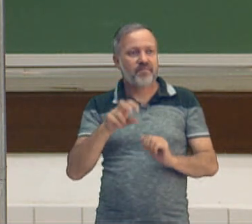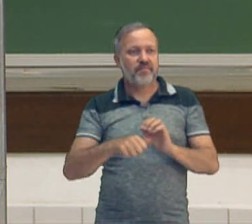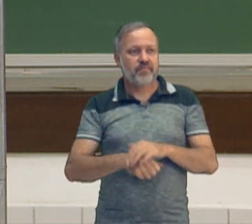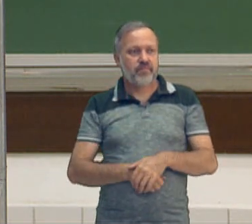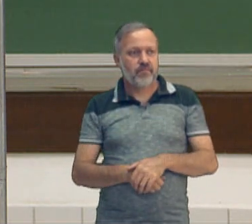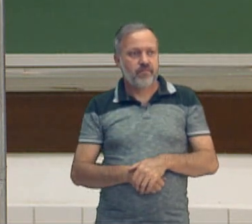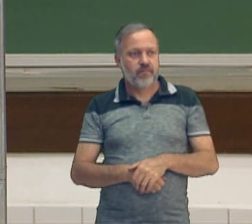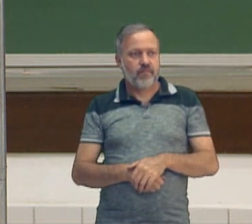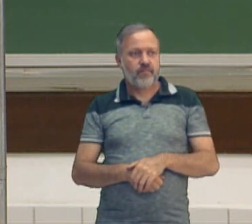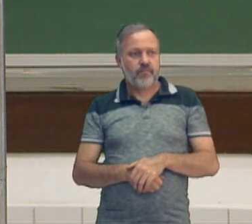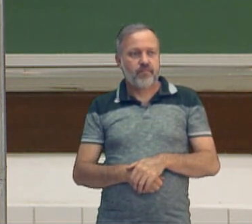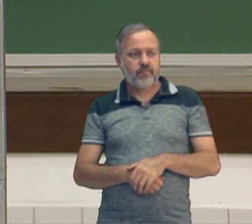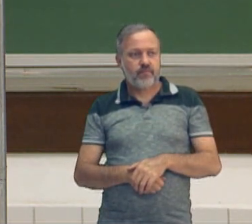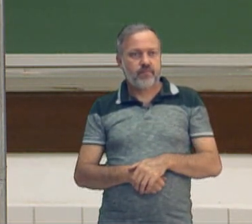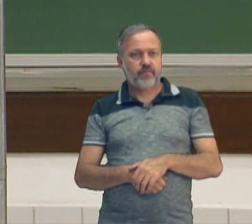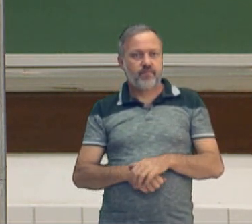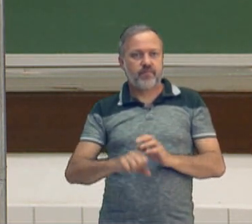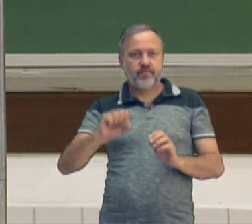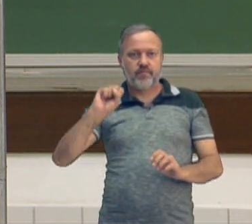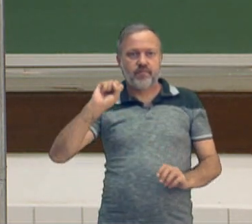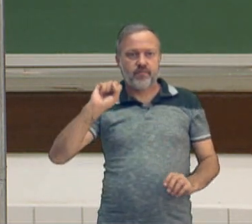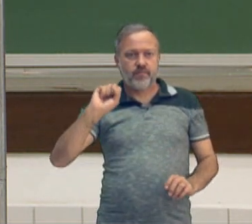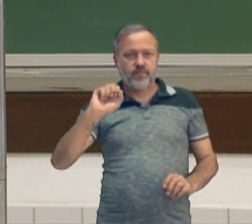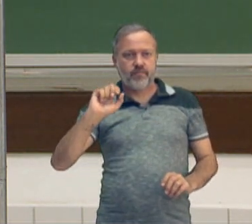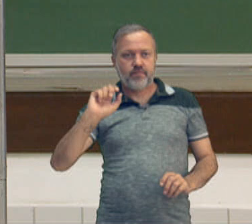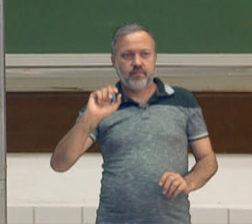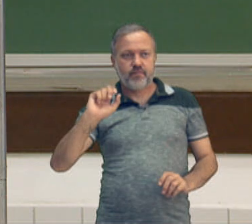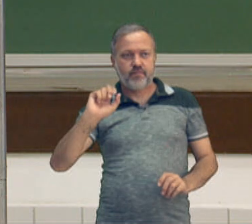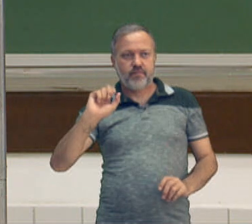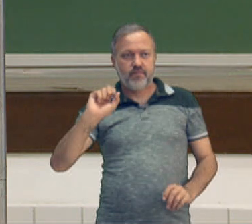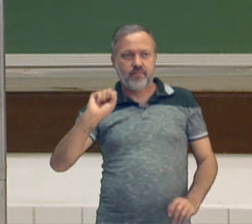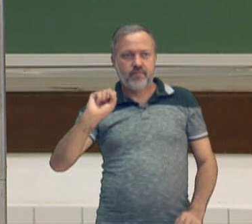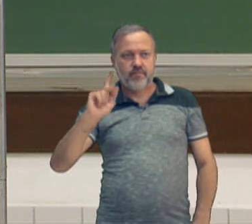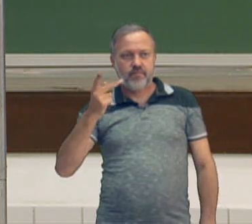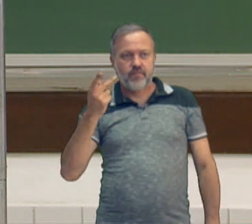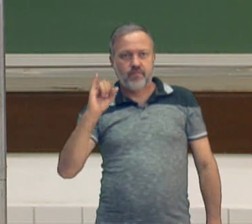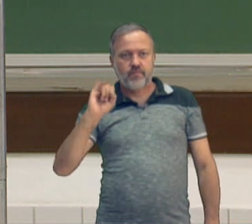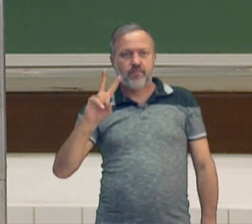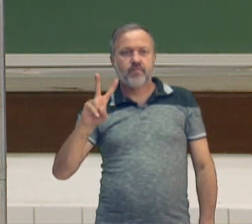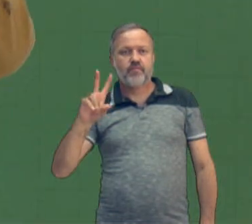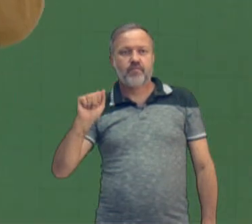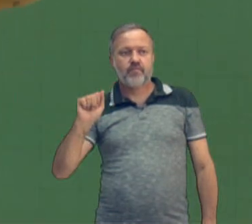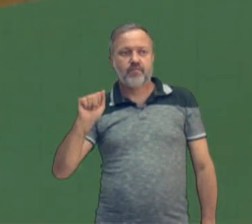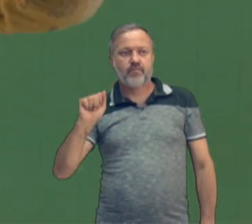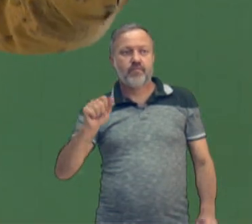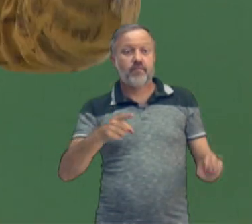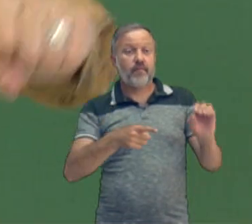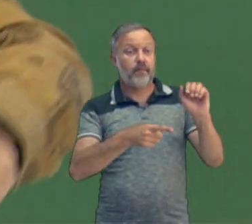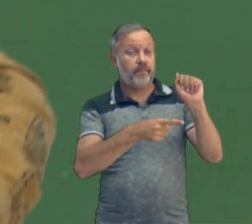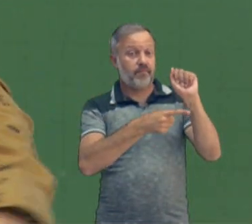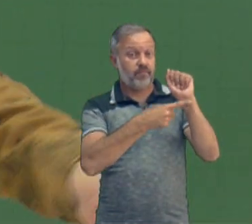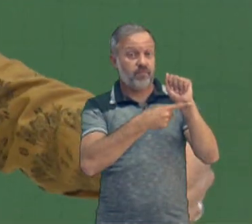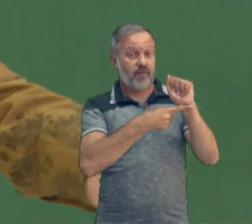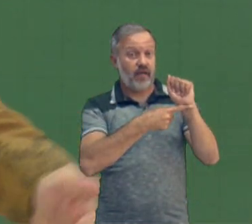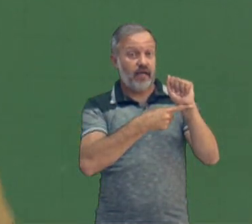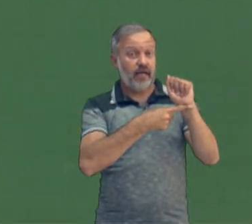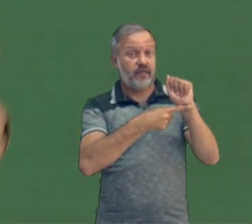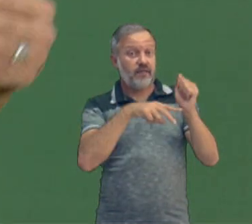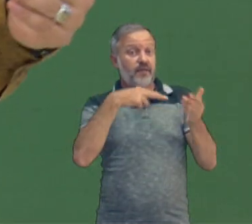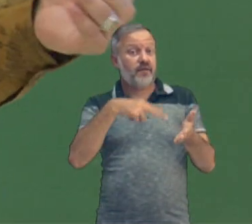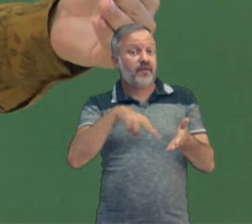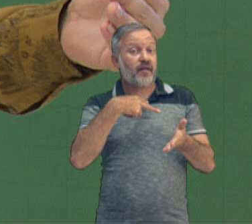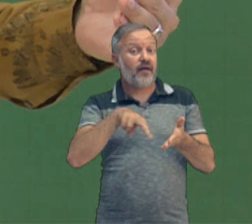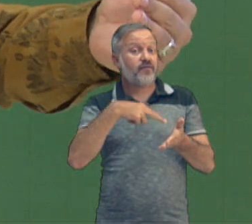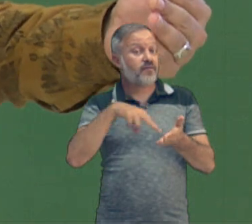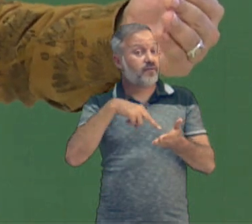então. Bom, Shiva é o senhor da... Correta é letra A. Shiva é o senhor da dança. É o deus